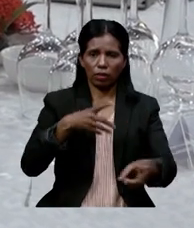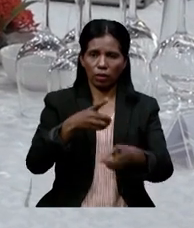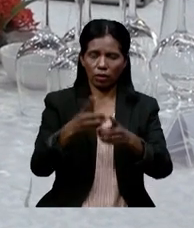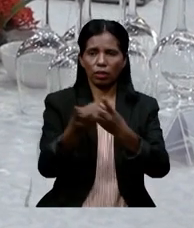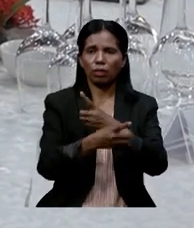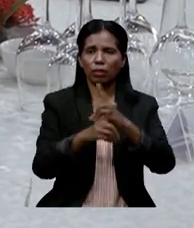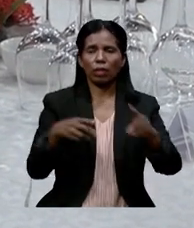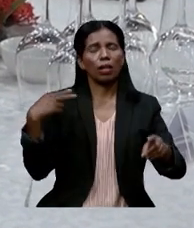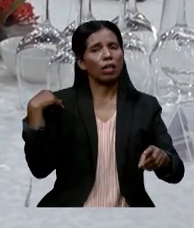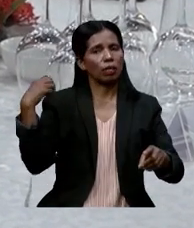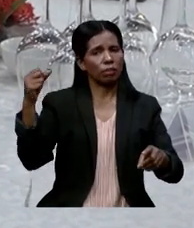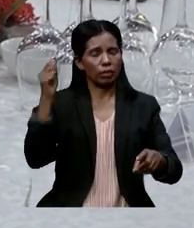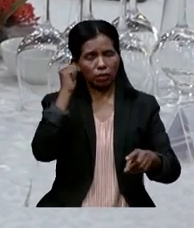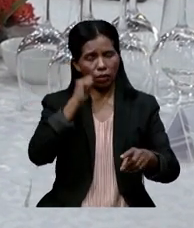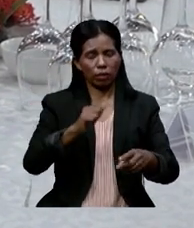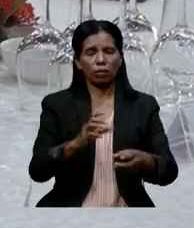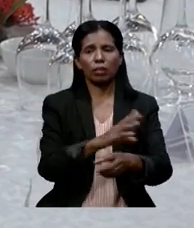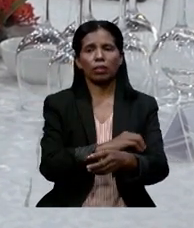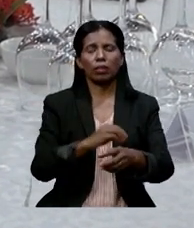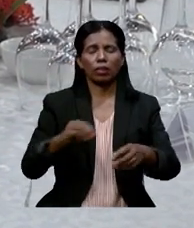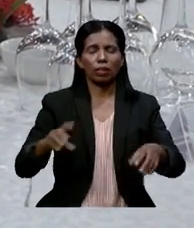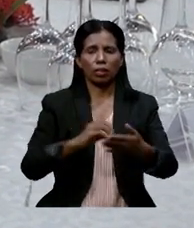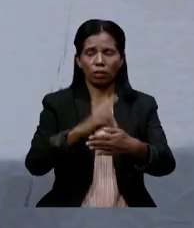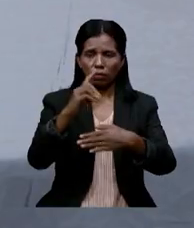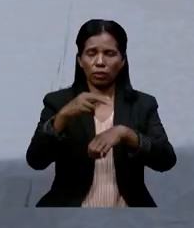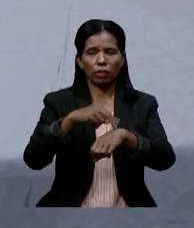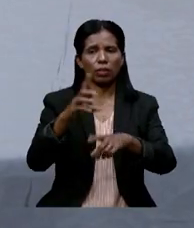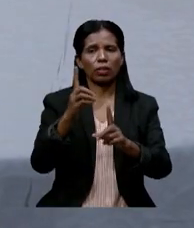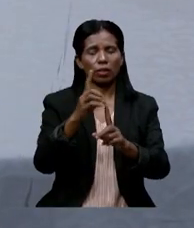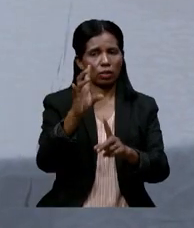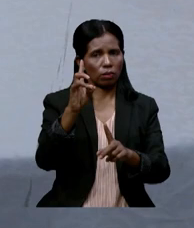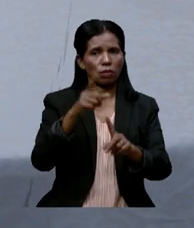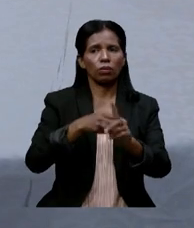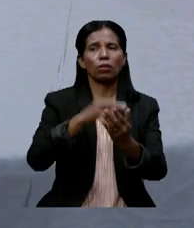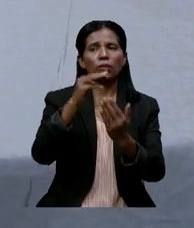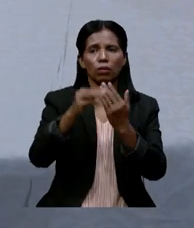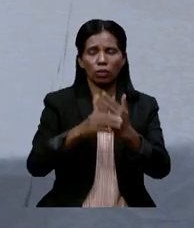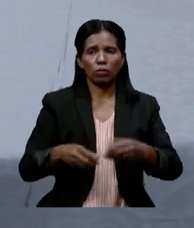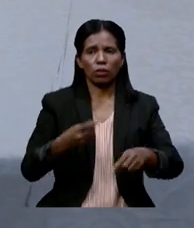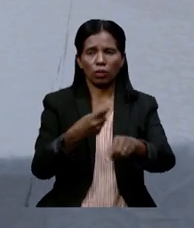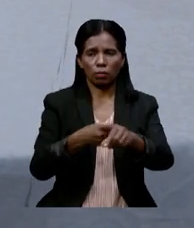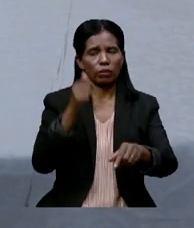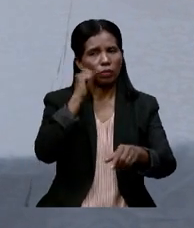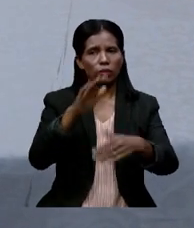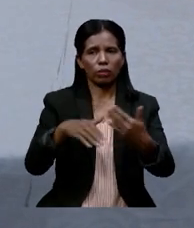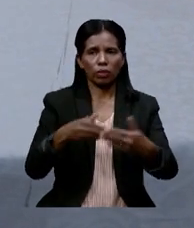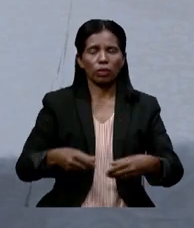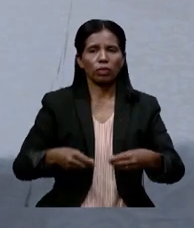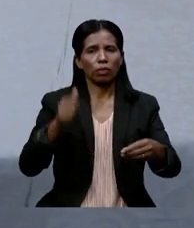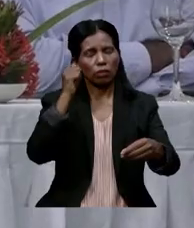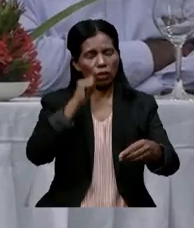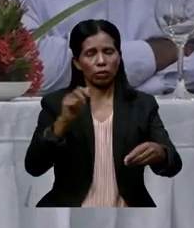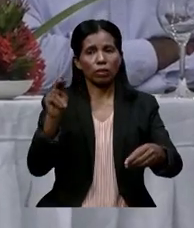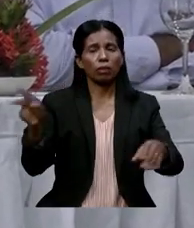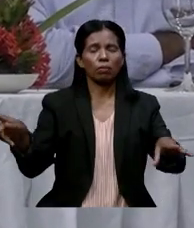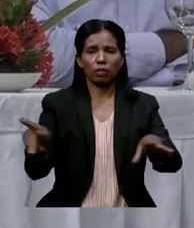Hakbit, feto nia papel e desenvolvimento nacional. Lorong Walu, fulang março, fobibam Bafeto sira, consolida feto nia